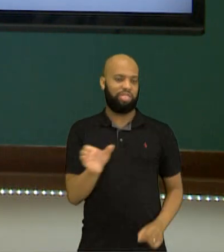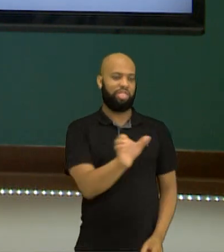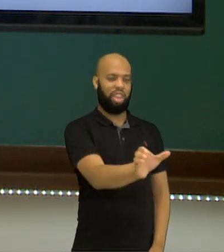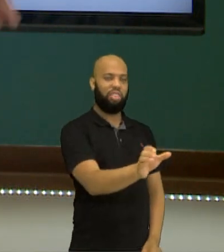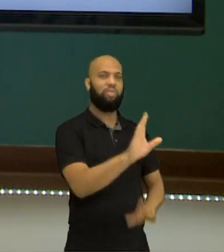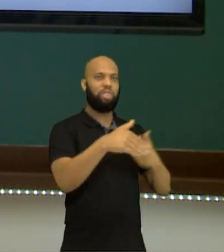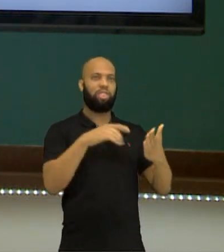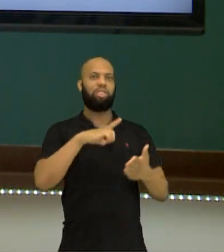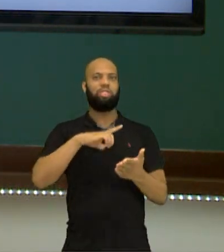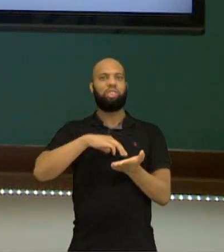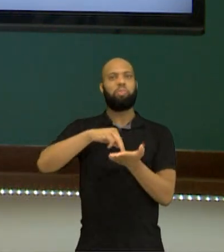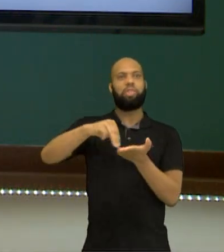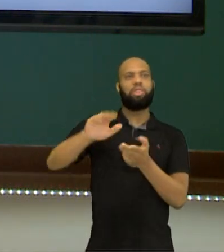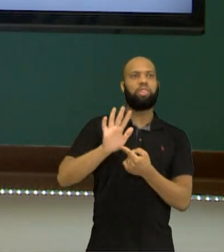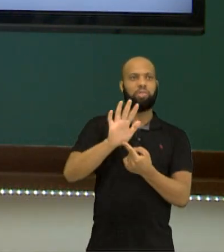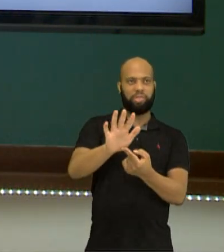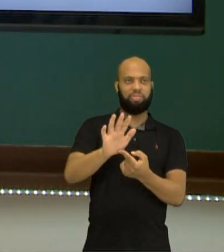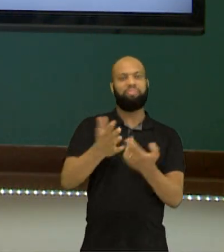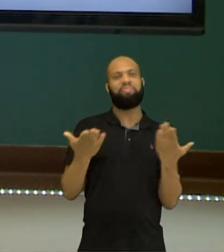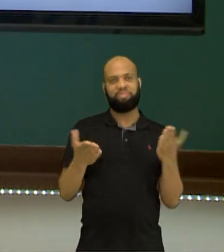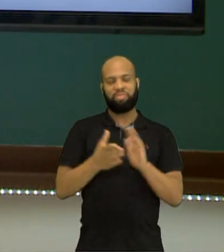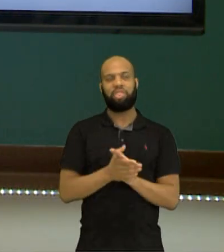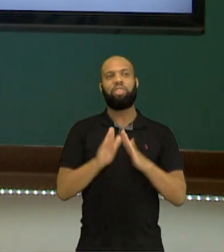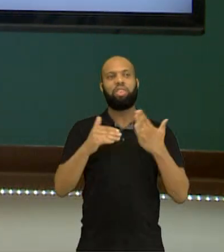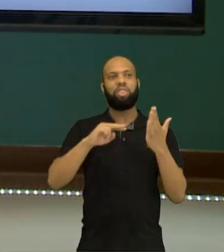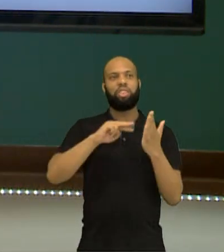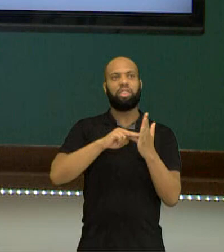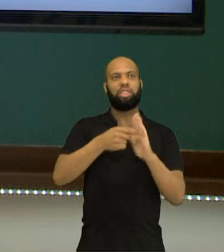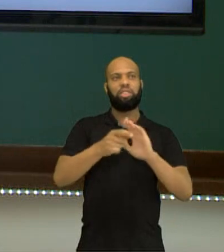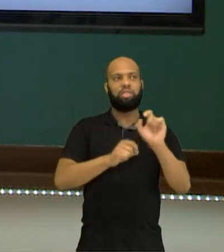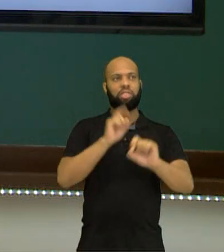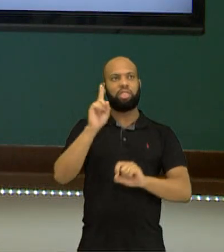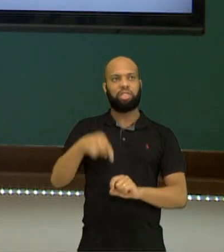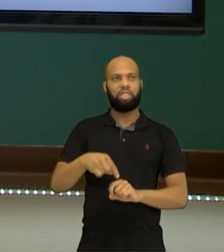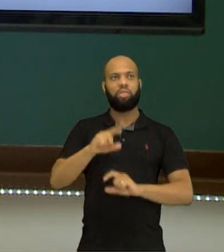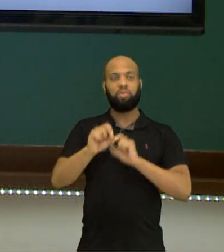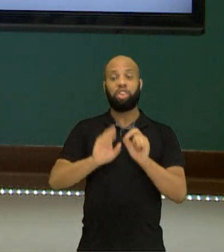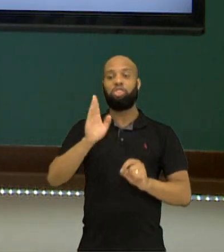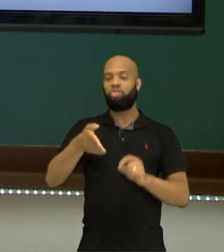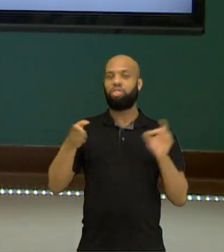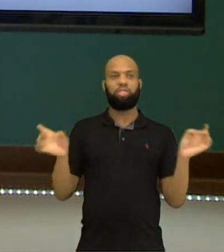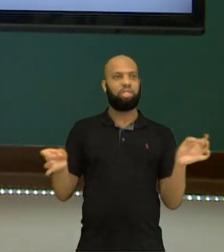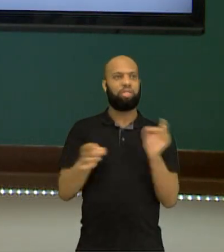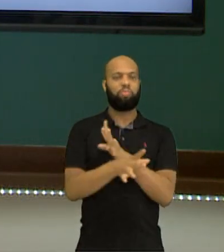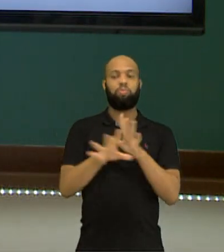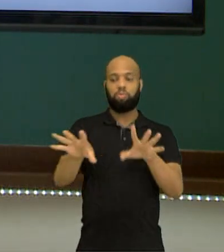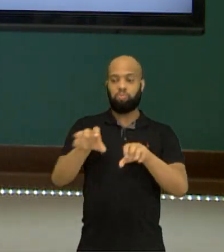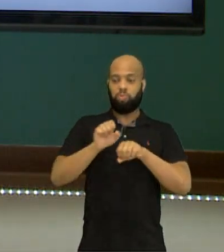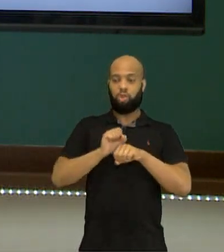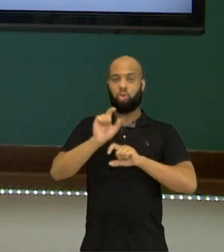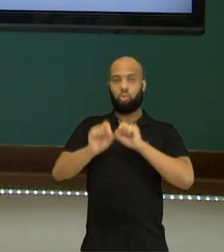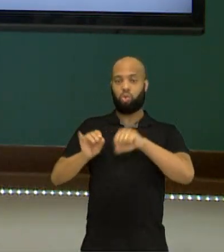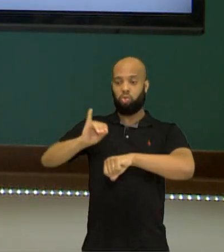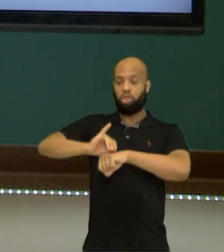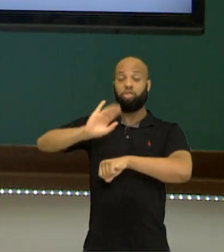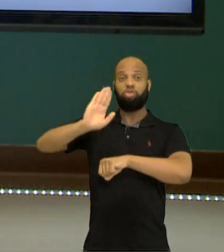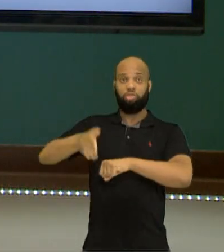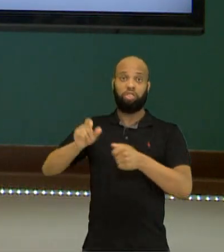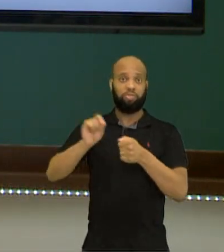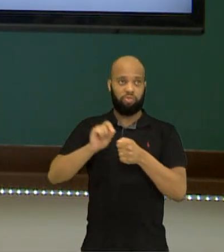aí a mensagem aparecia, tá? Ou seja, isso daqui é um ready-made, né, gente? Ele se apropria de um objeto